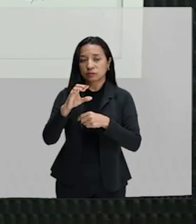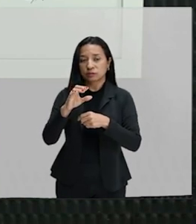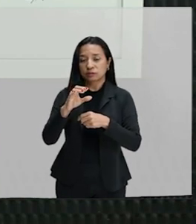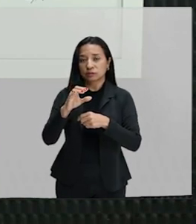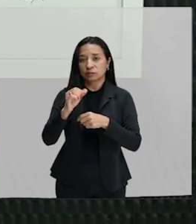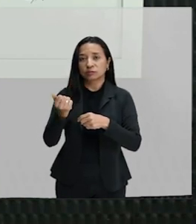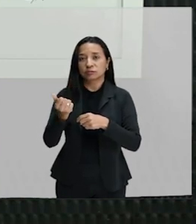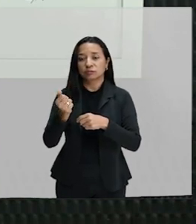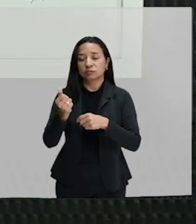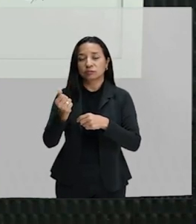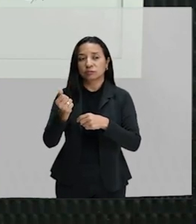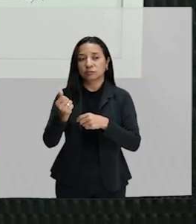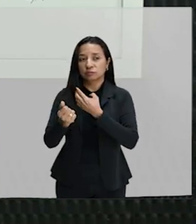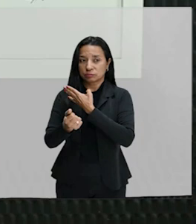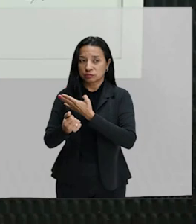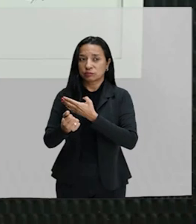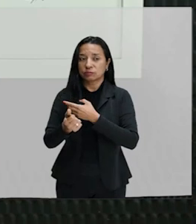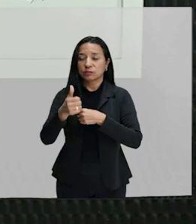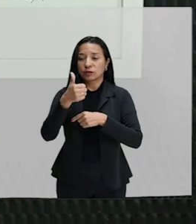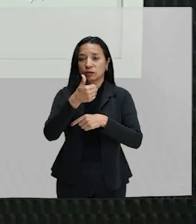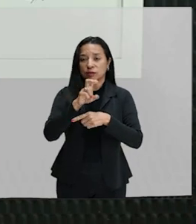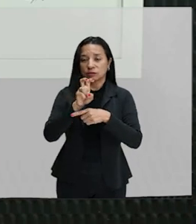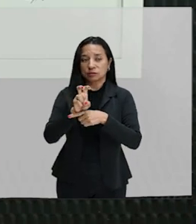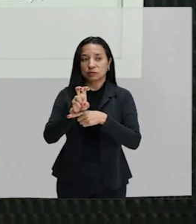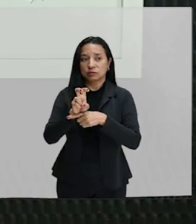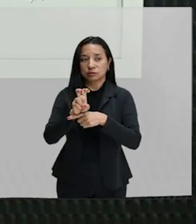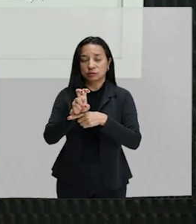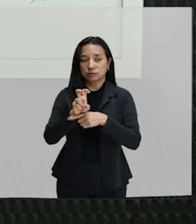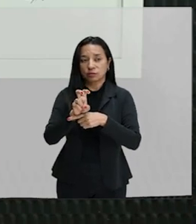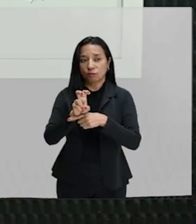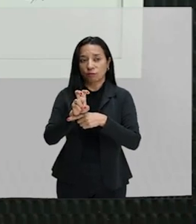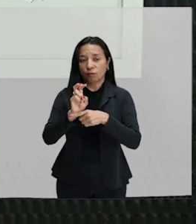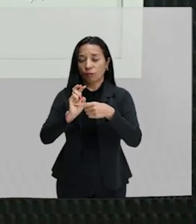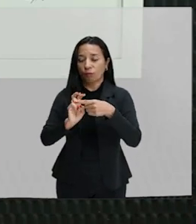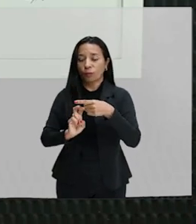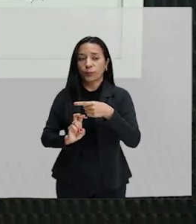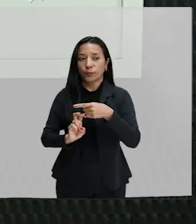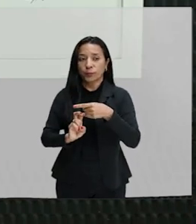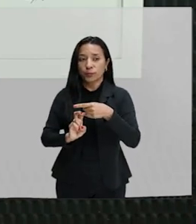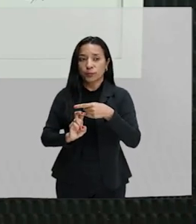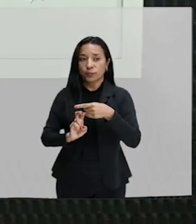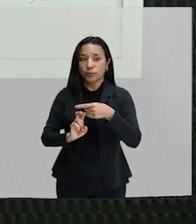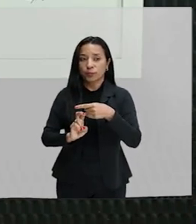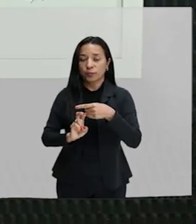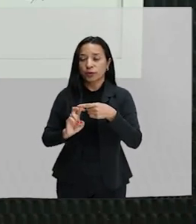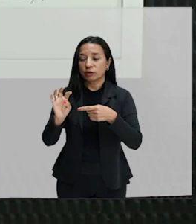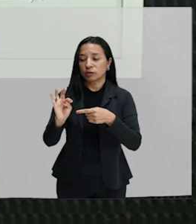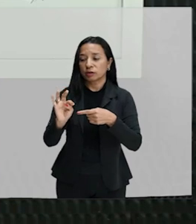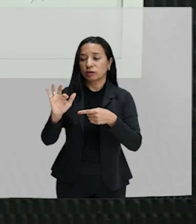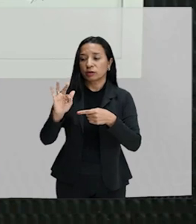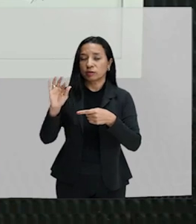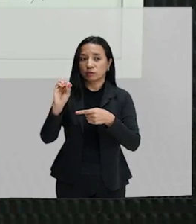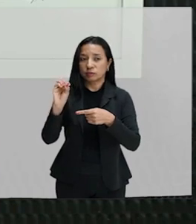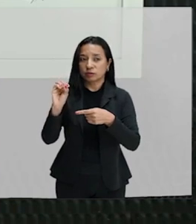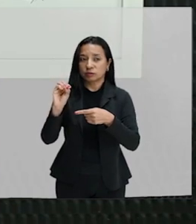é 15 minha temperatura pontual e vou encontrar a correspondente dela